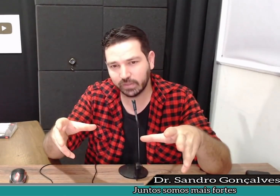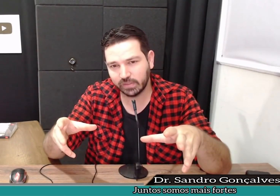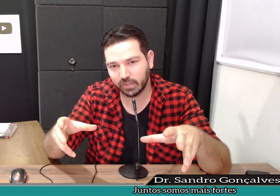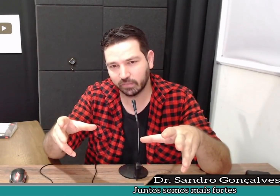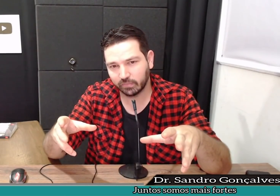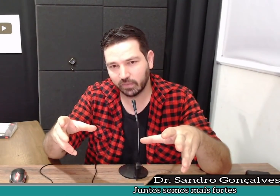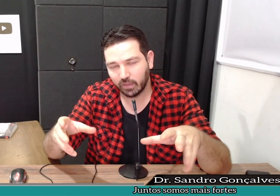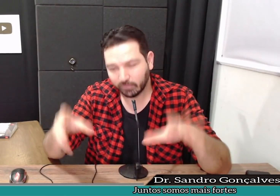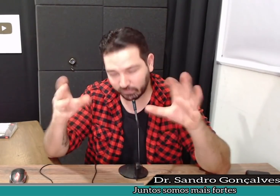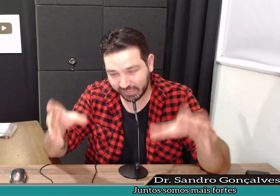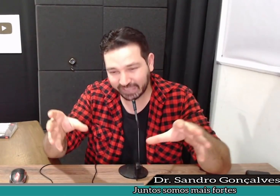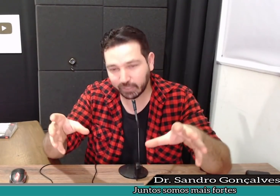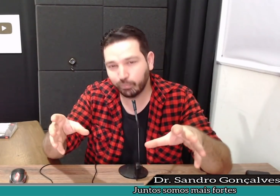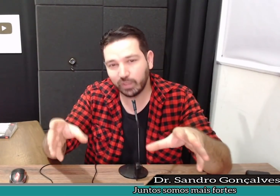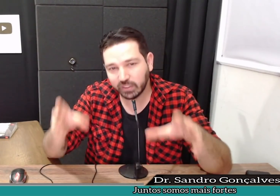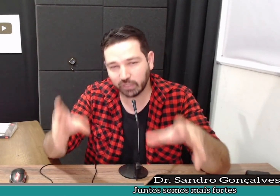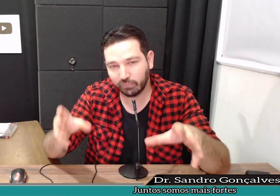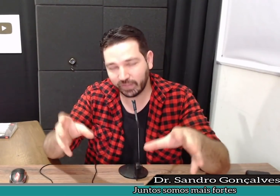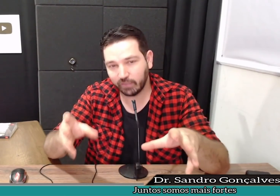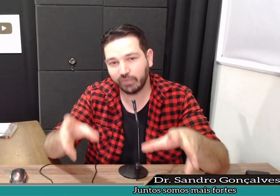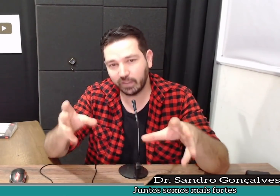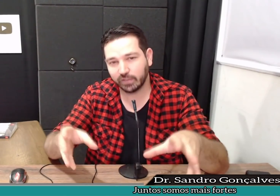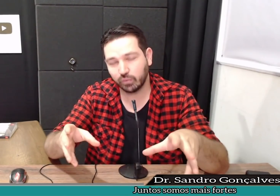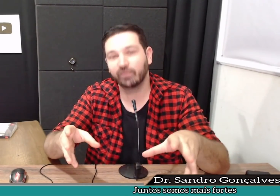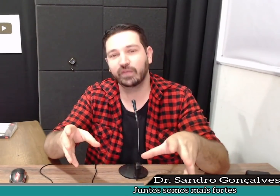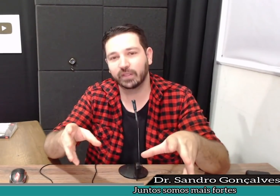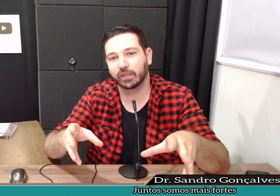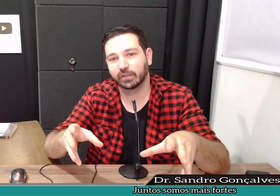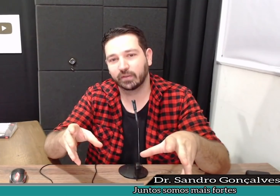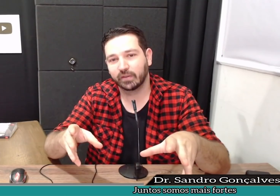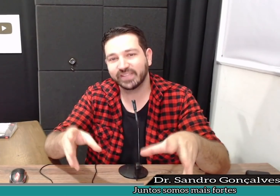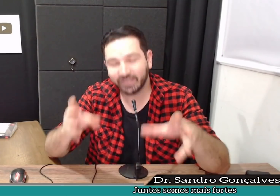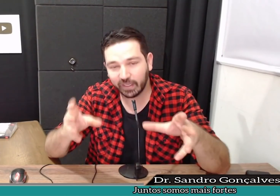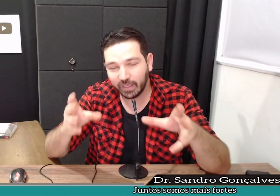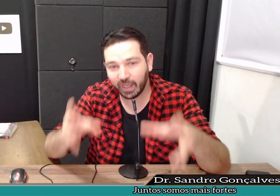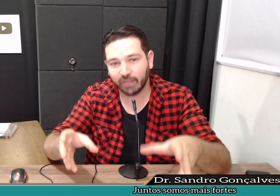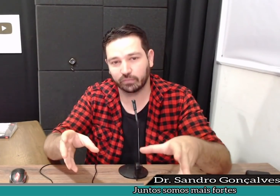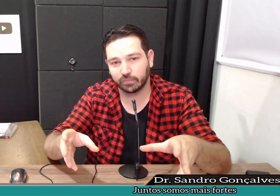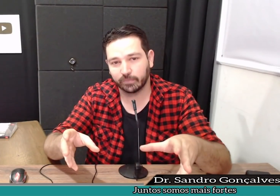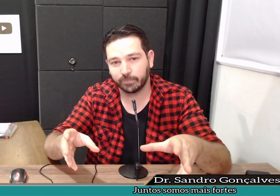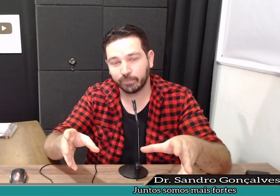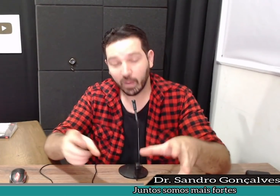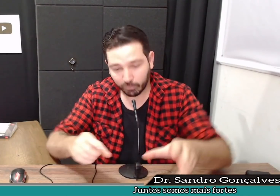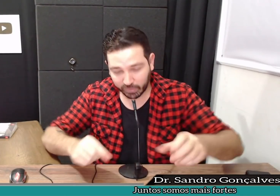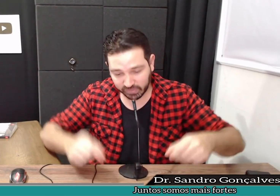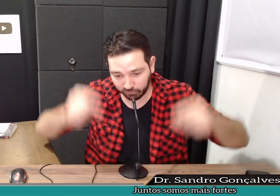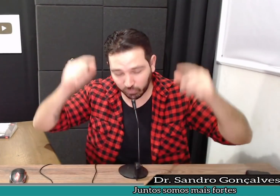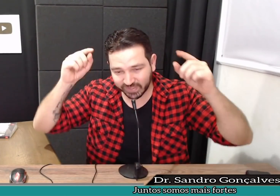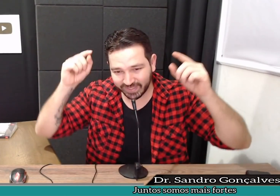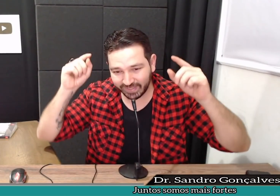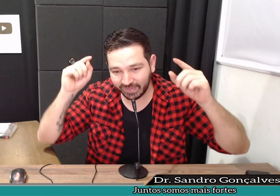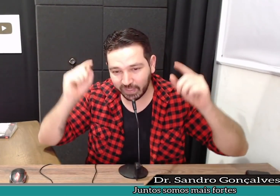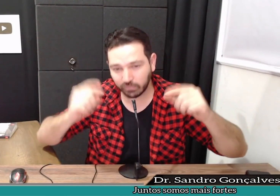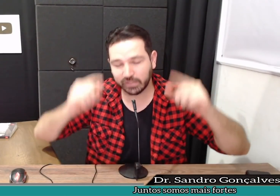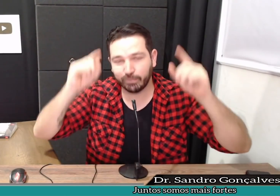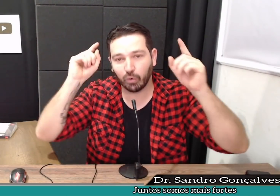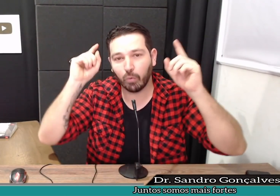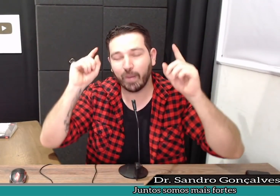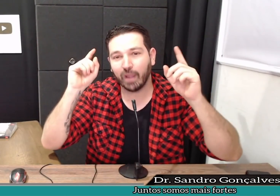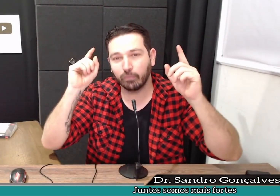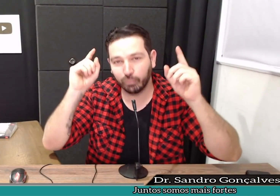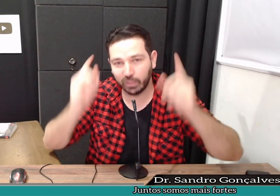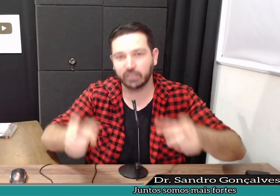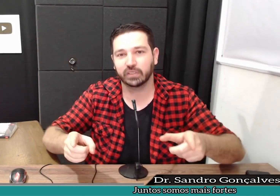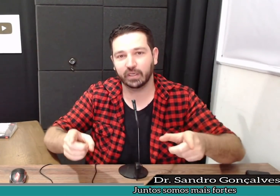cidadão brasileiro. Porque você acha que política não vai interferir na sua vida. Você está enganado. Porque se você não se